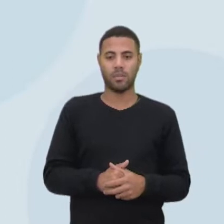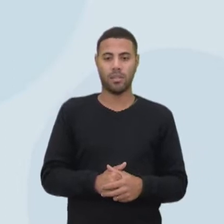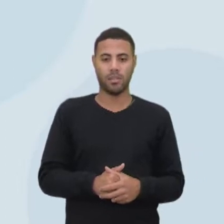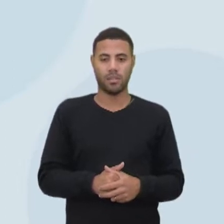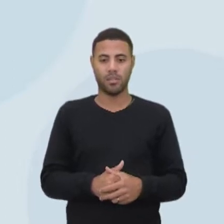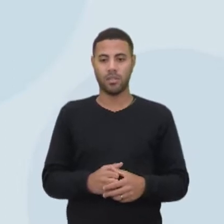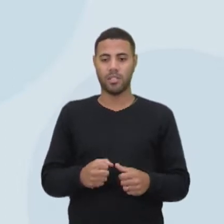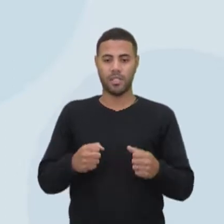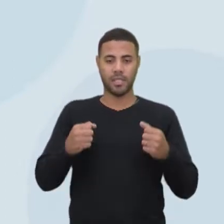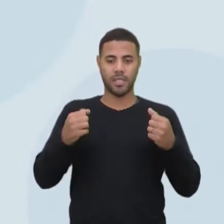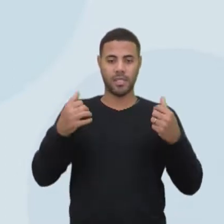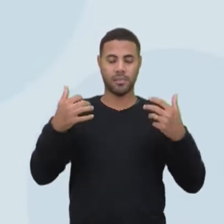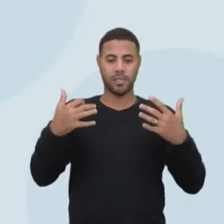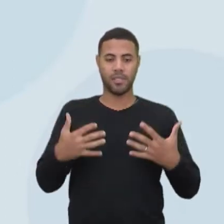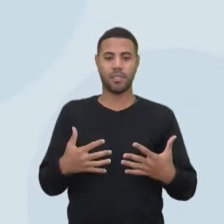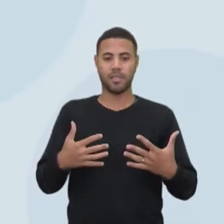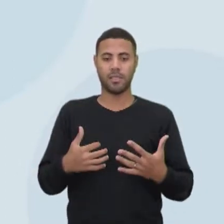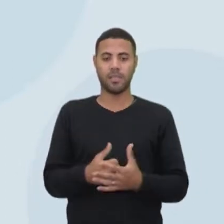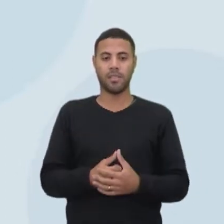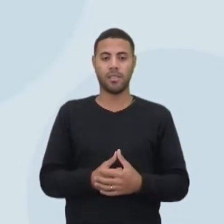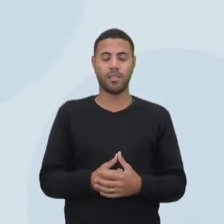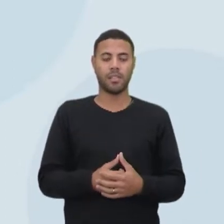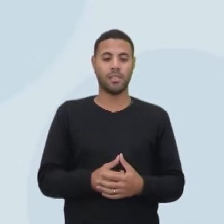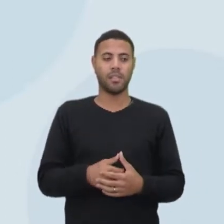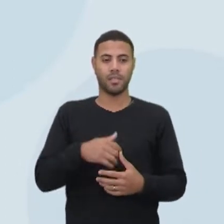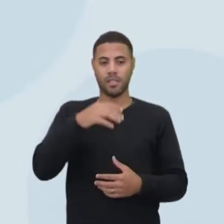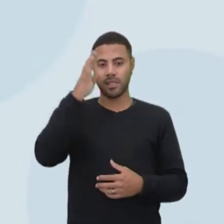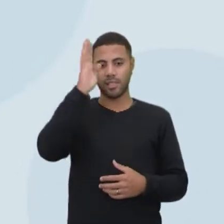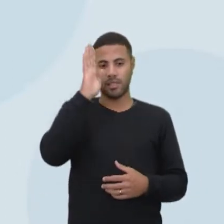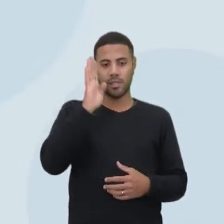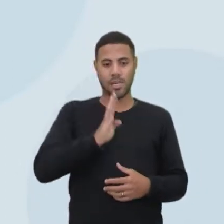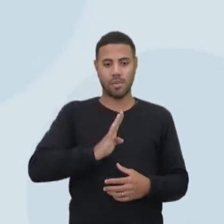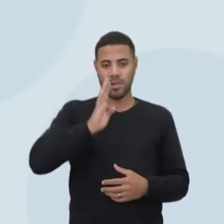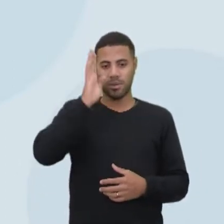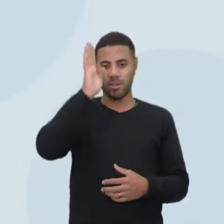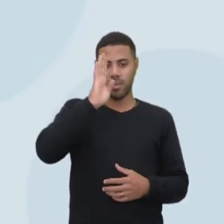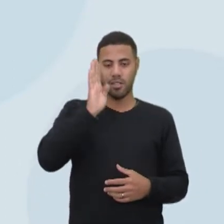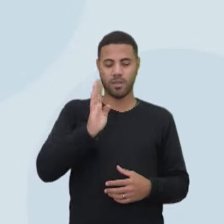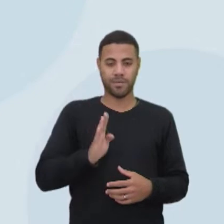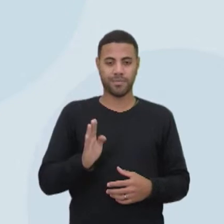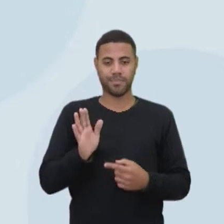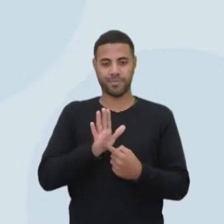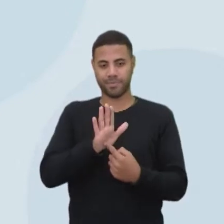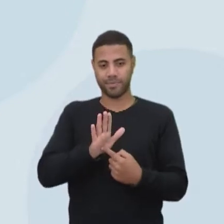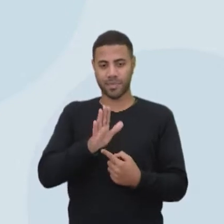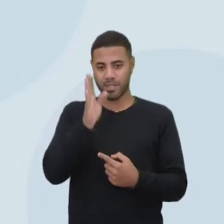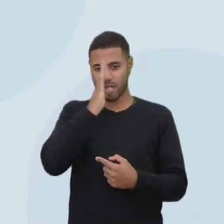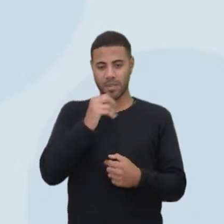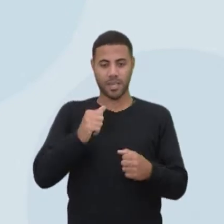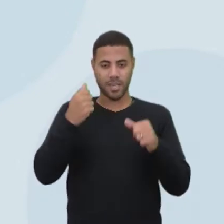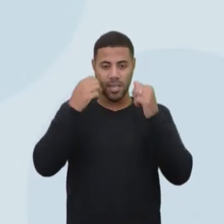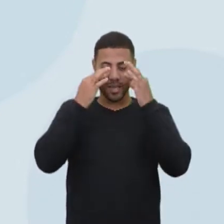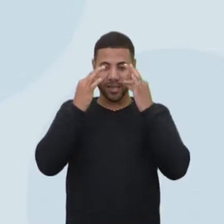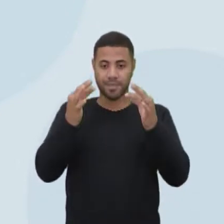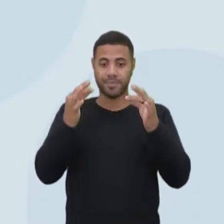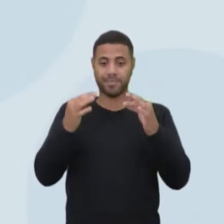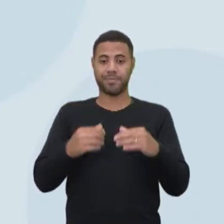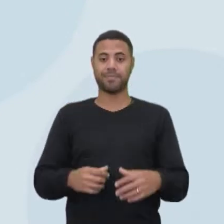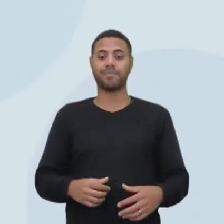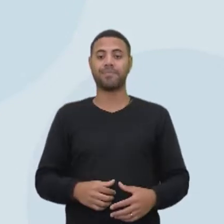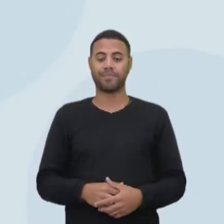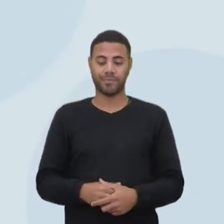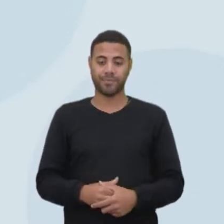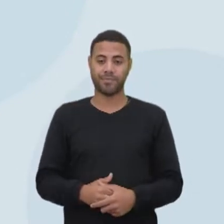isso. Ele está conversando ali com a Janinha. No Brasil de hoje, temos que estar atentos. Aí vamos para o